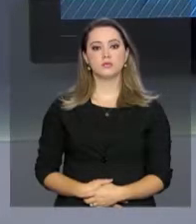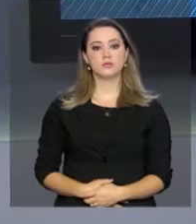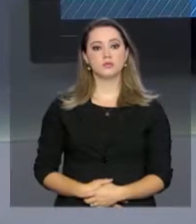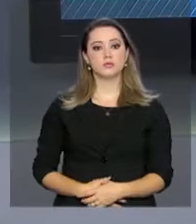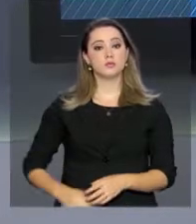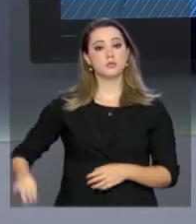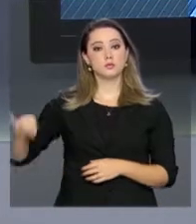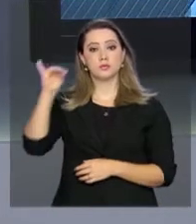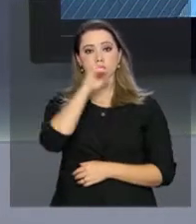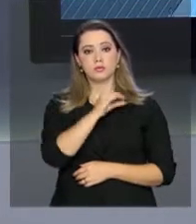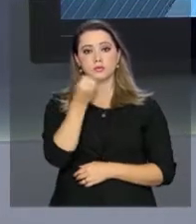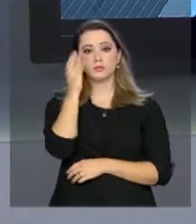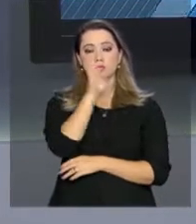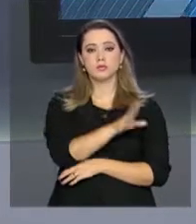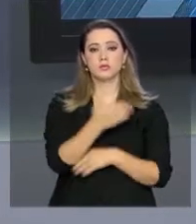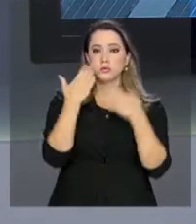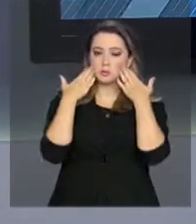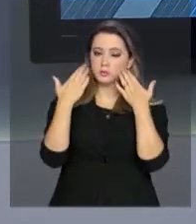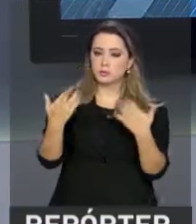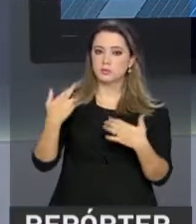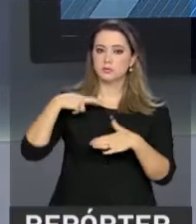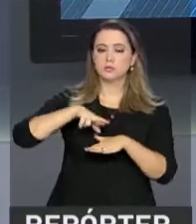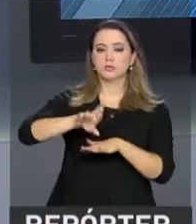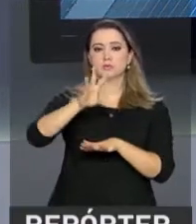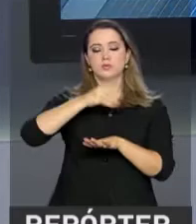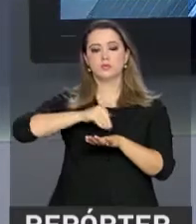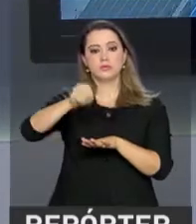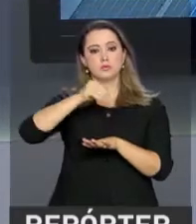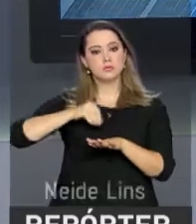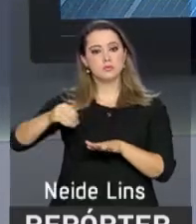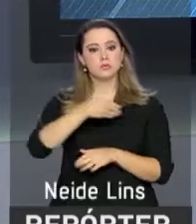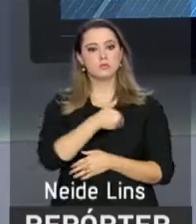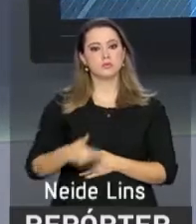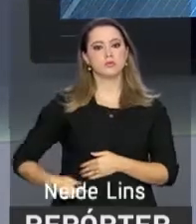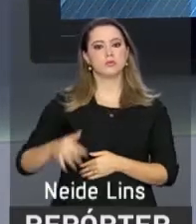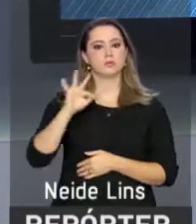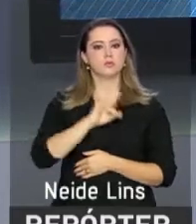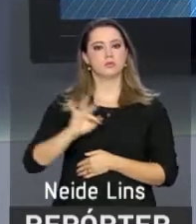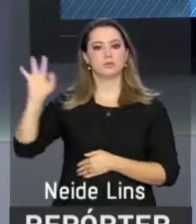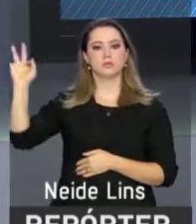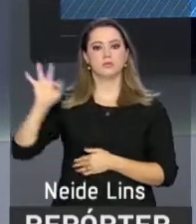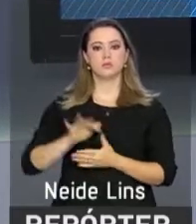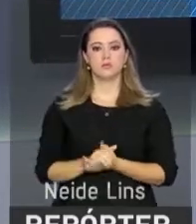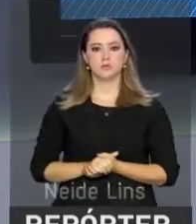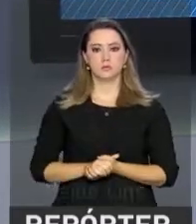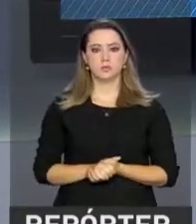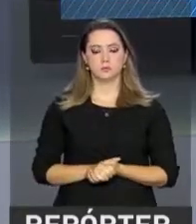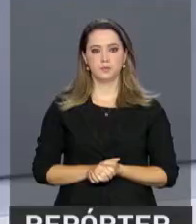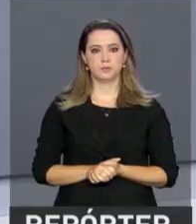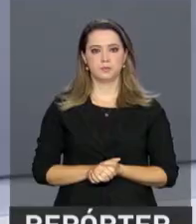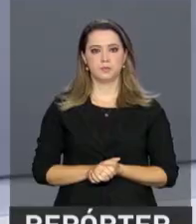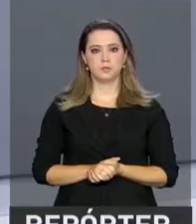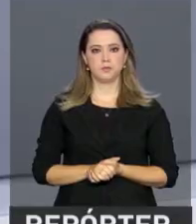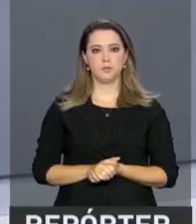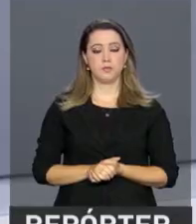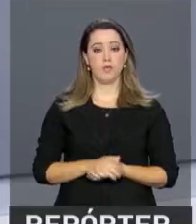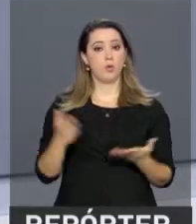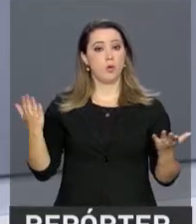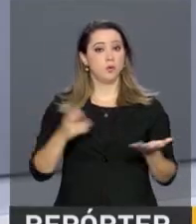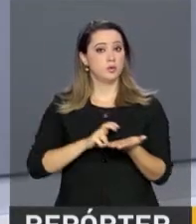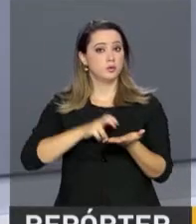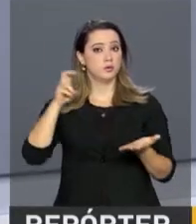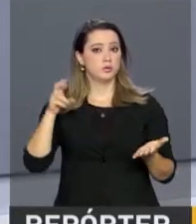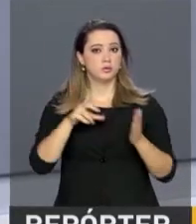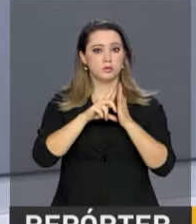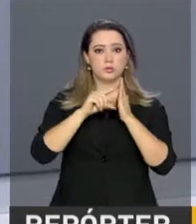olá boa tarde começa agora mais uma edição do repórter nbr as notícias do governo federal e foi lançado